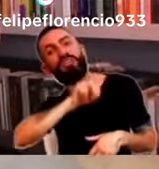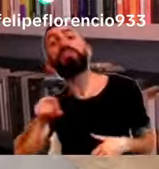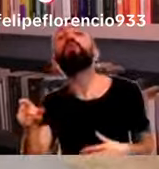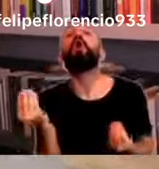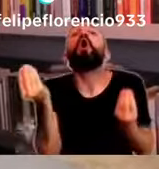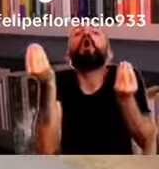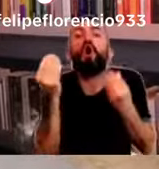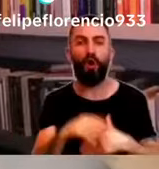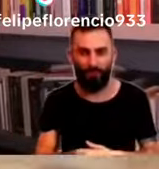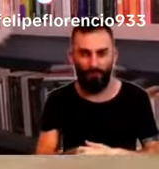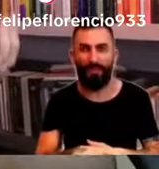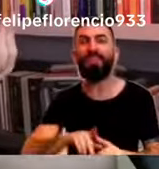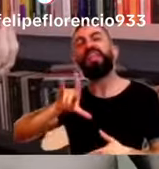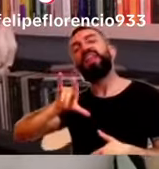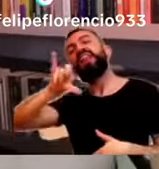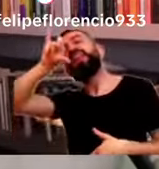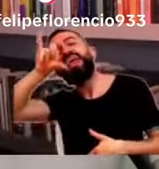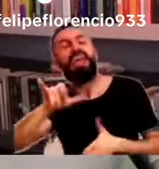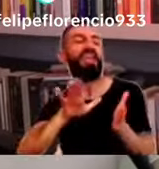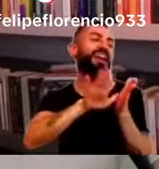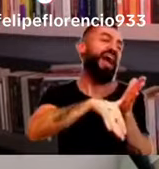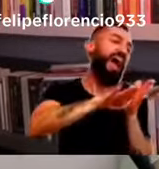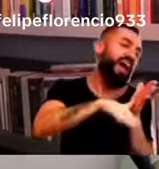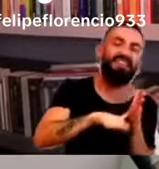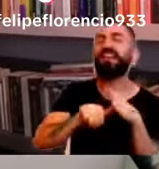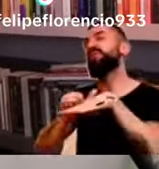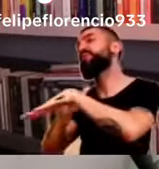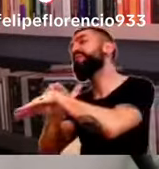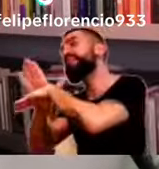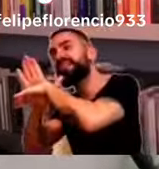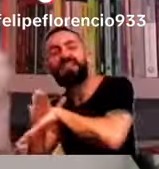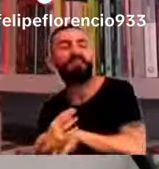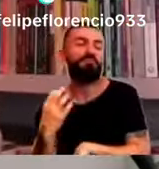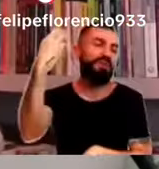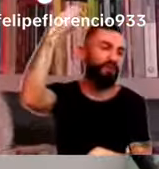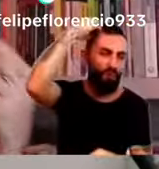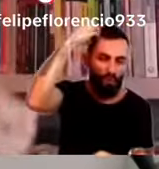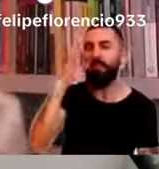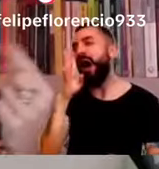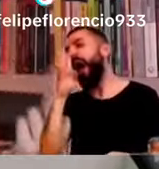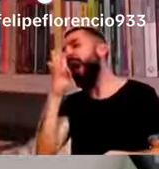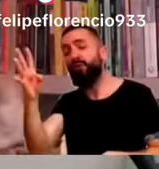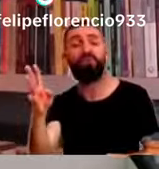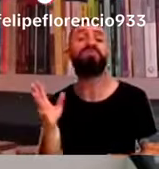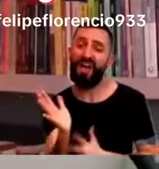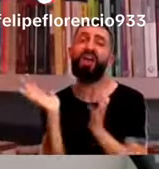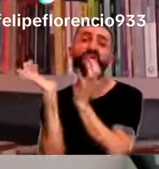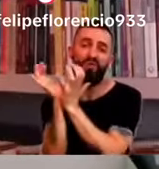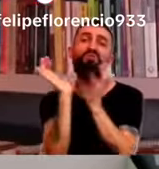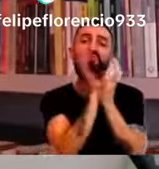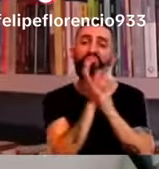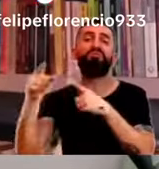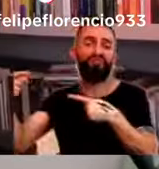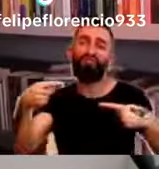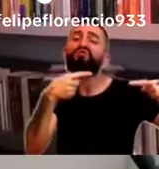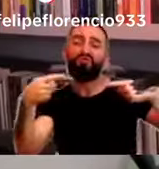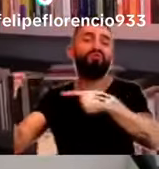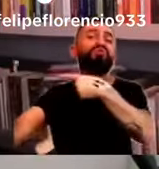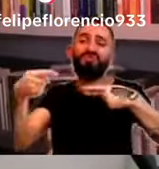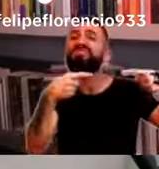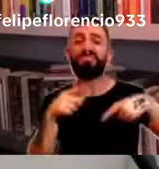crime, da lei, do culpado, do criminoso, do inocente, é também uma disputa material numa sociedade. E